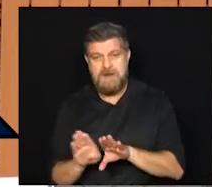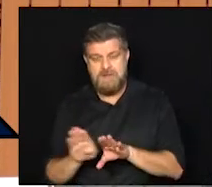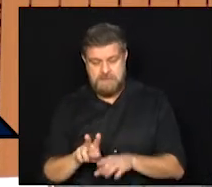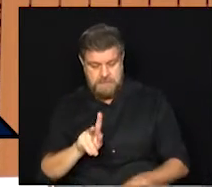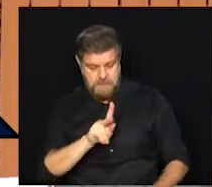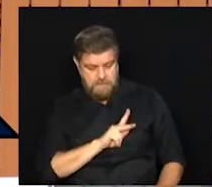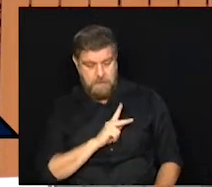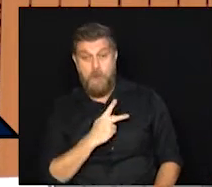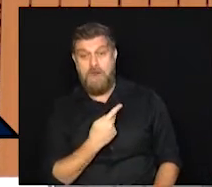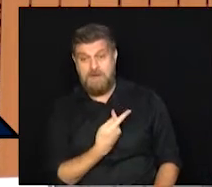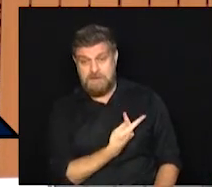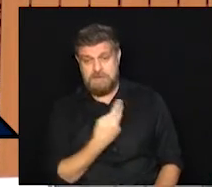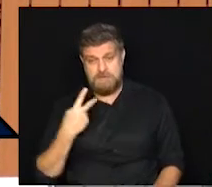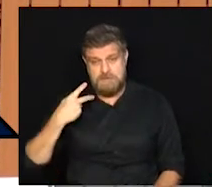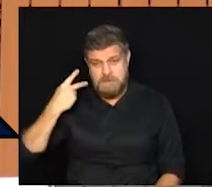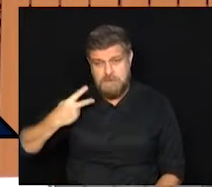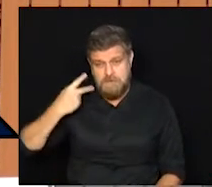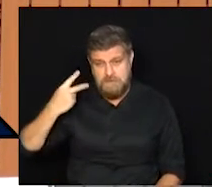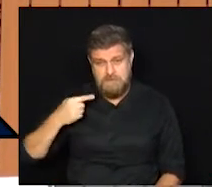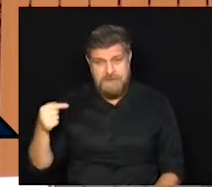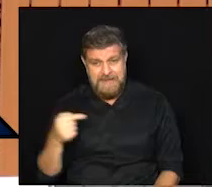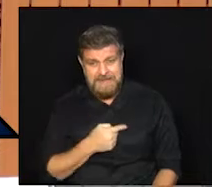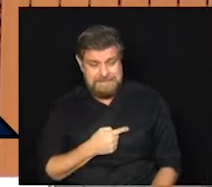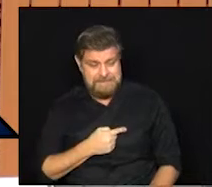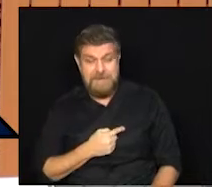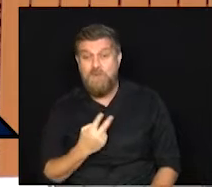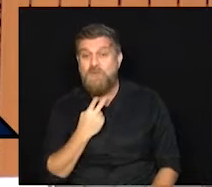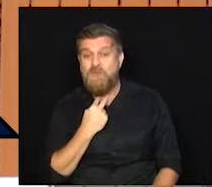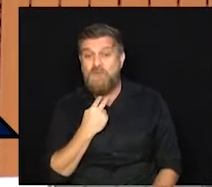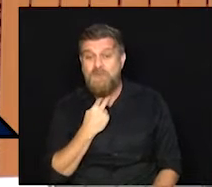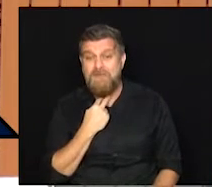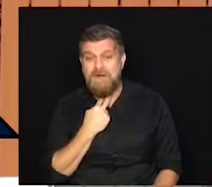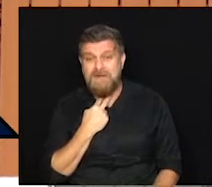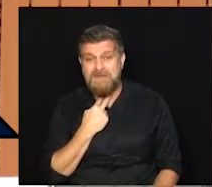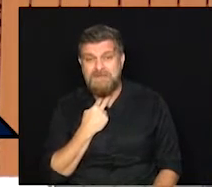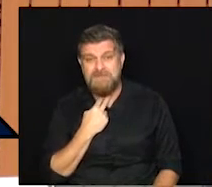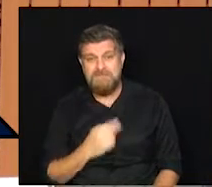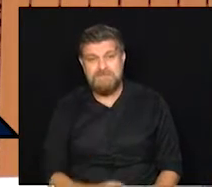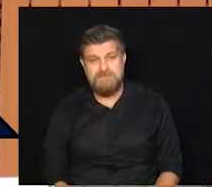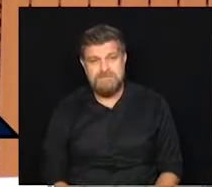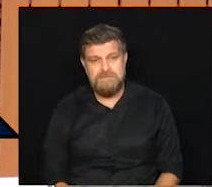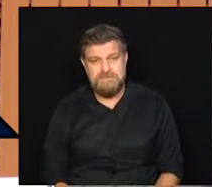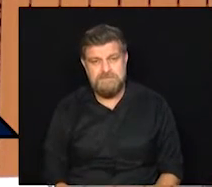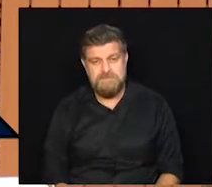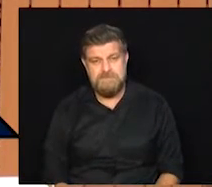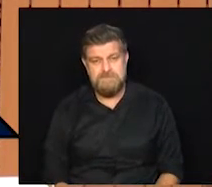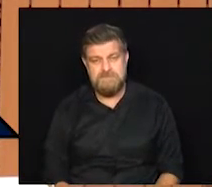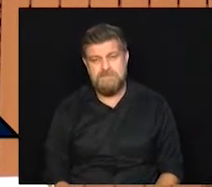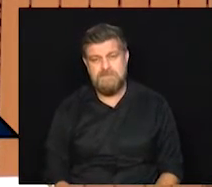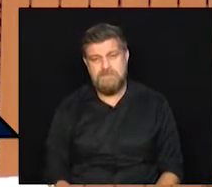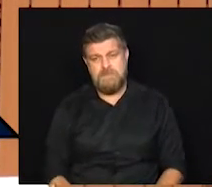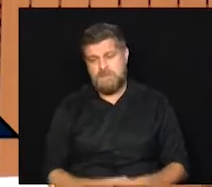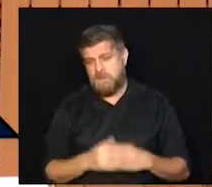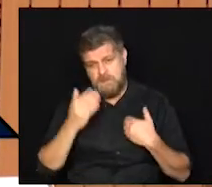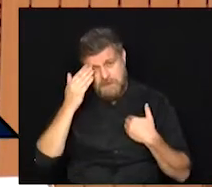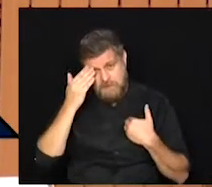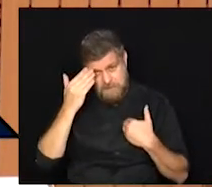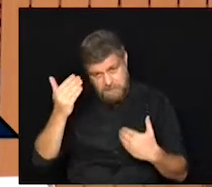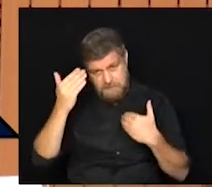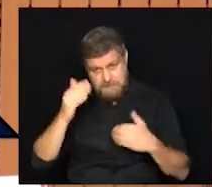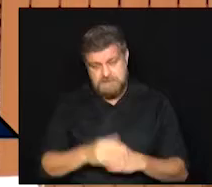Haddad, ele viu que ele está com um compromisso e ele mandou agradecer uma boa reunião para todos aqui.